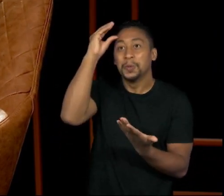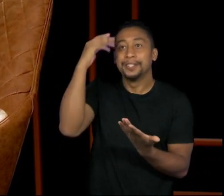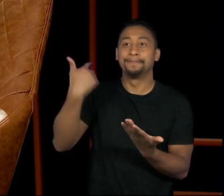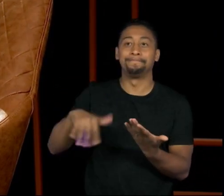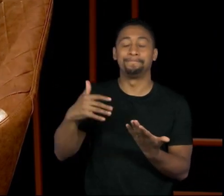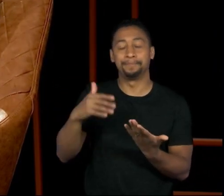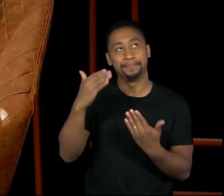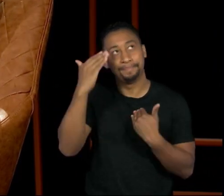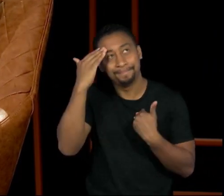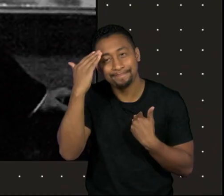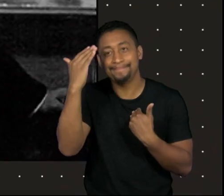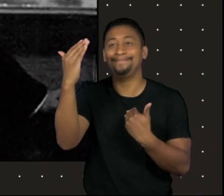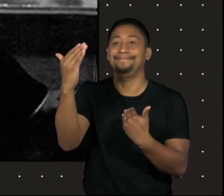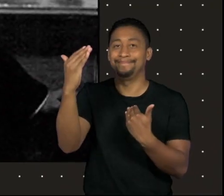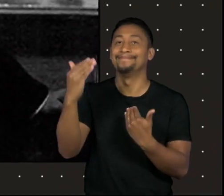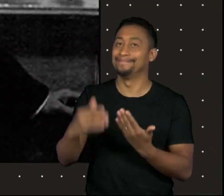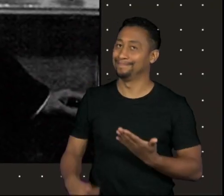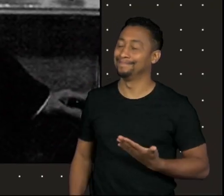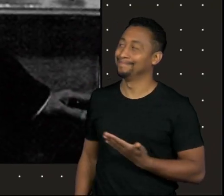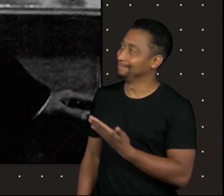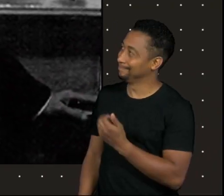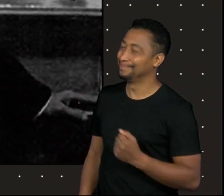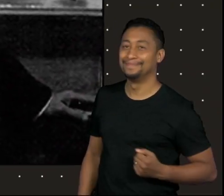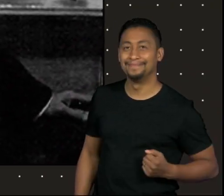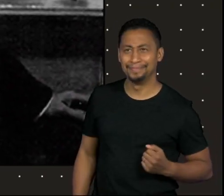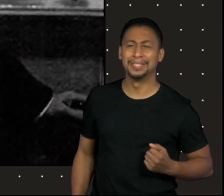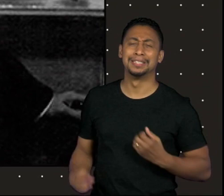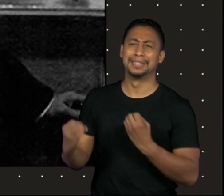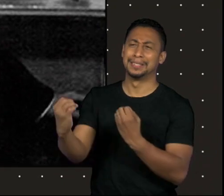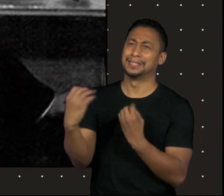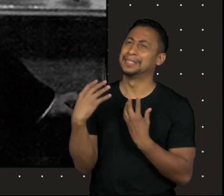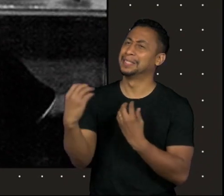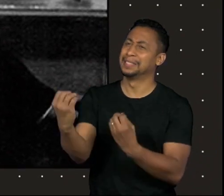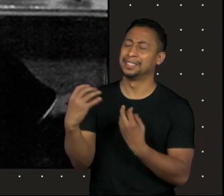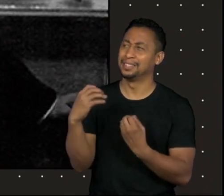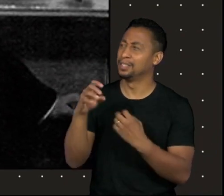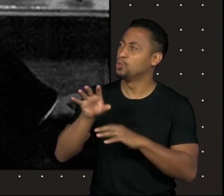eu devo ao Mário Edson. O estado da dimensão